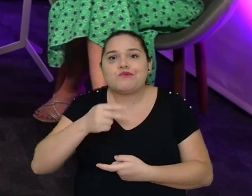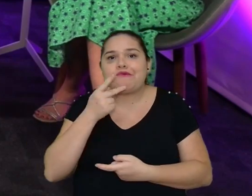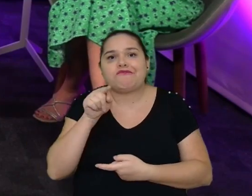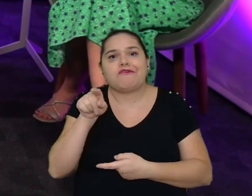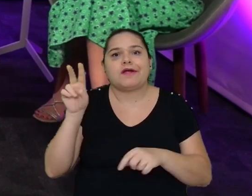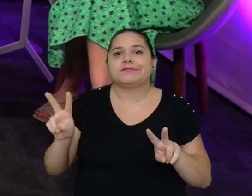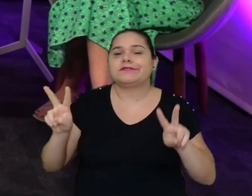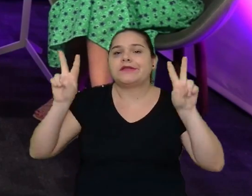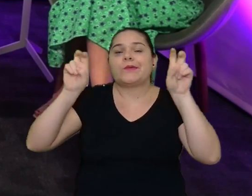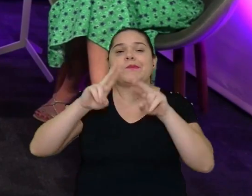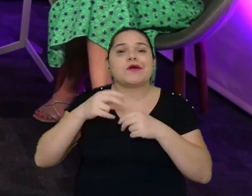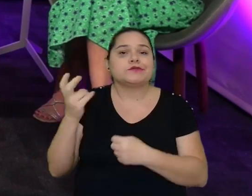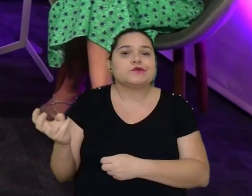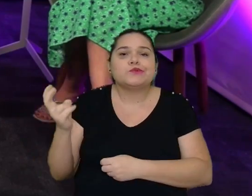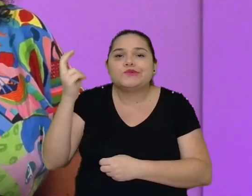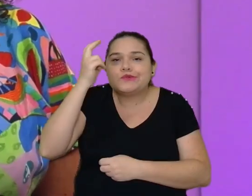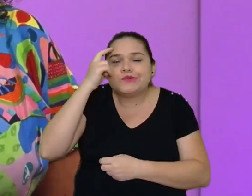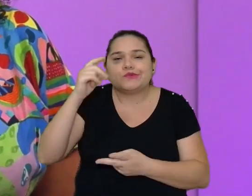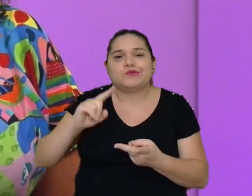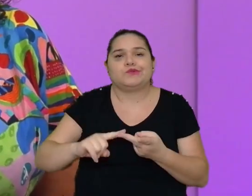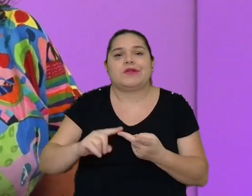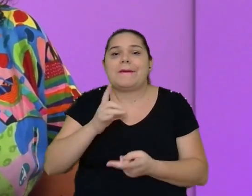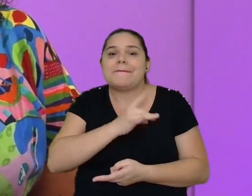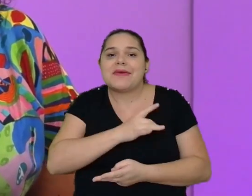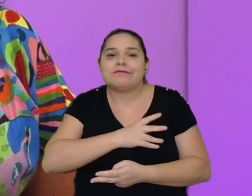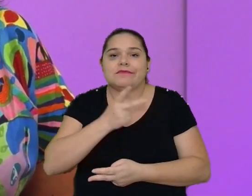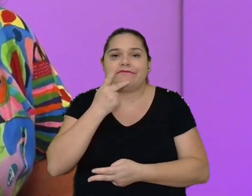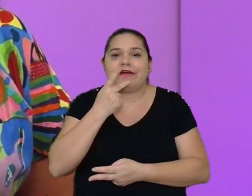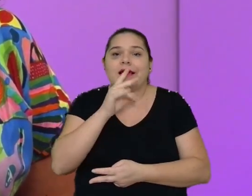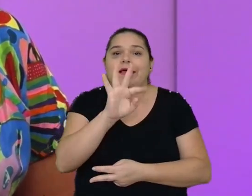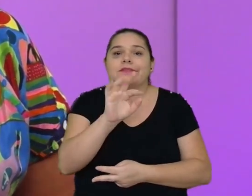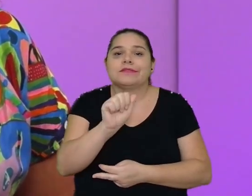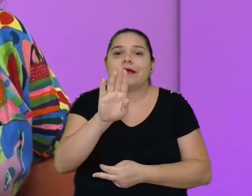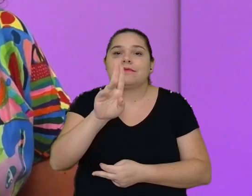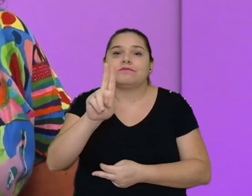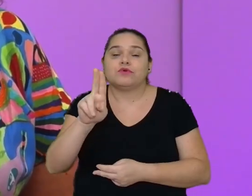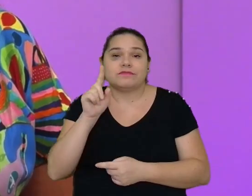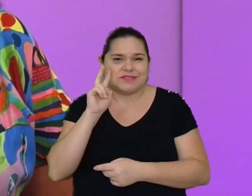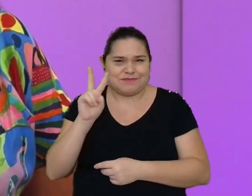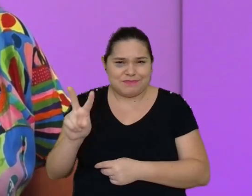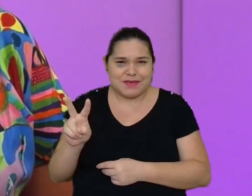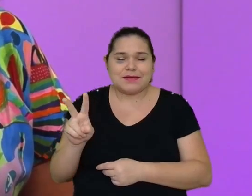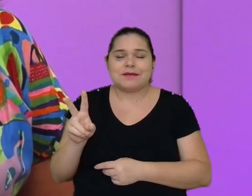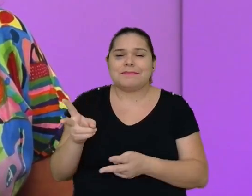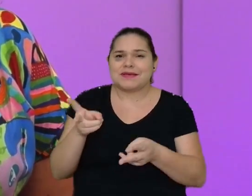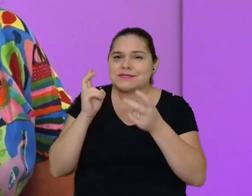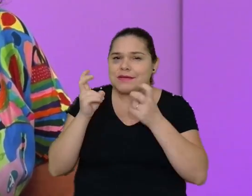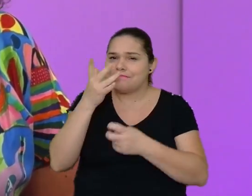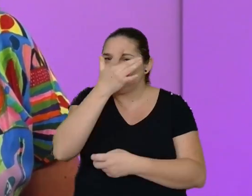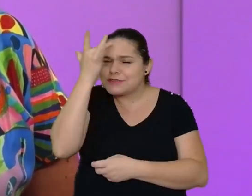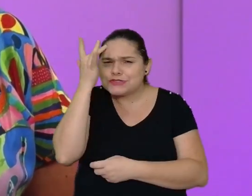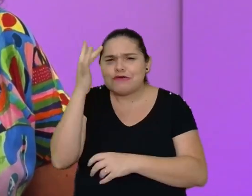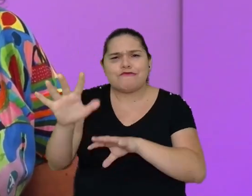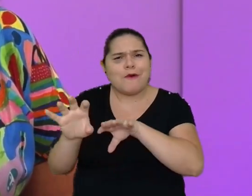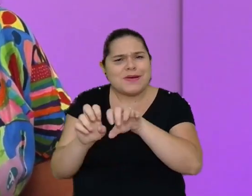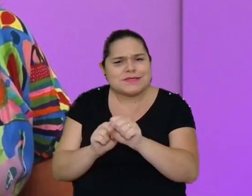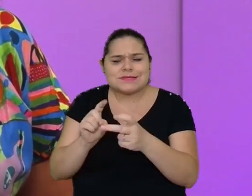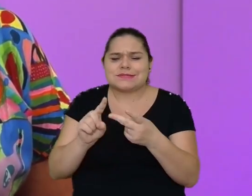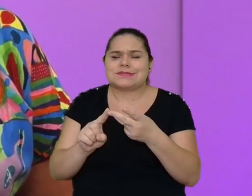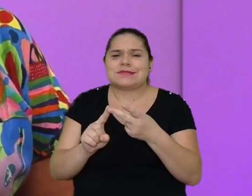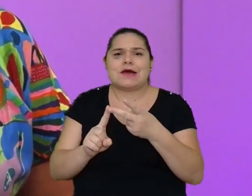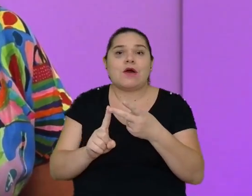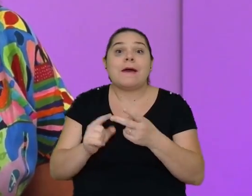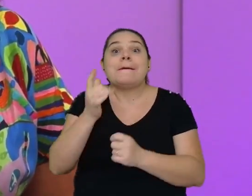de tabus. E o que você vê que hoje, mesmo as pessoas com mais formação, ou que são médicas, e eu tenho colegas que